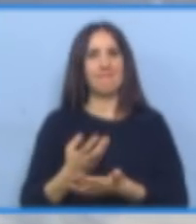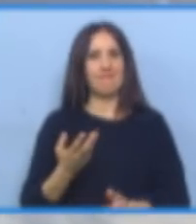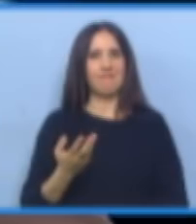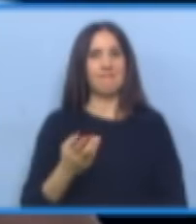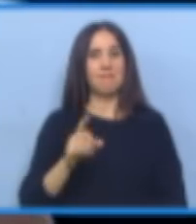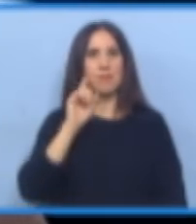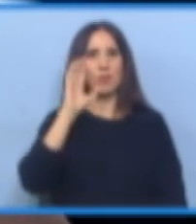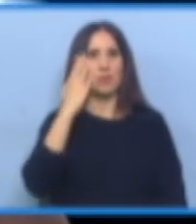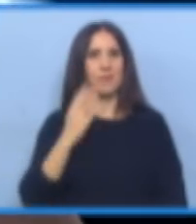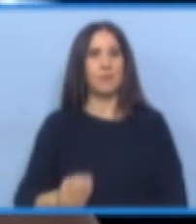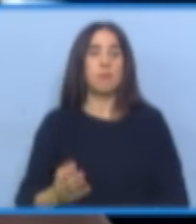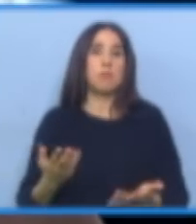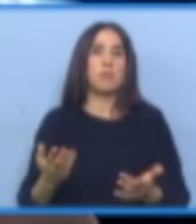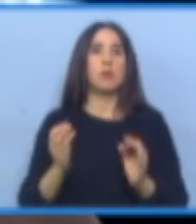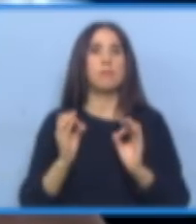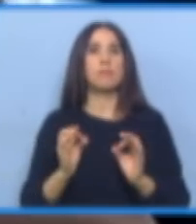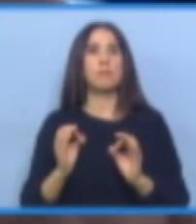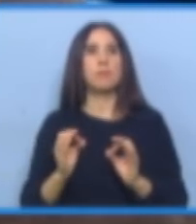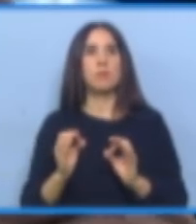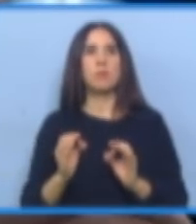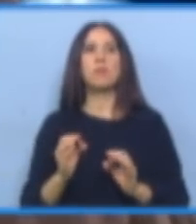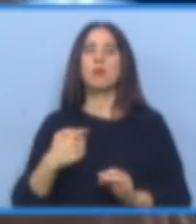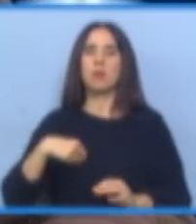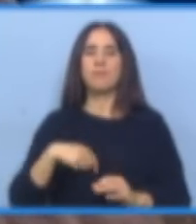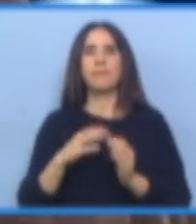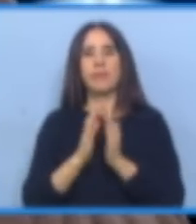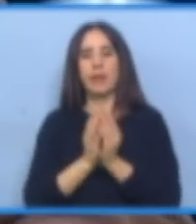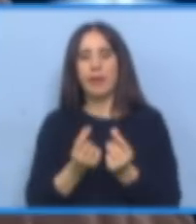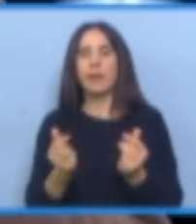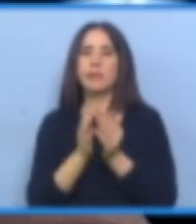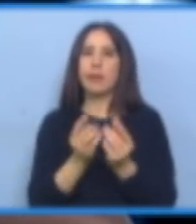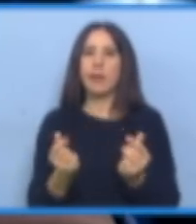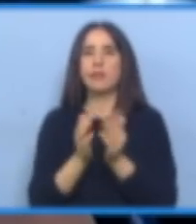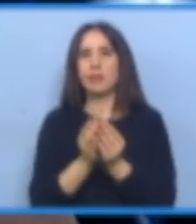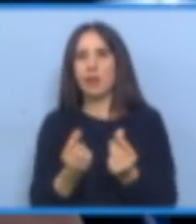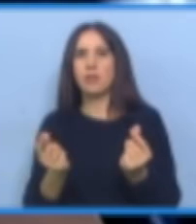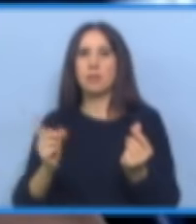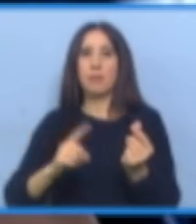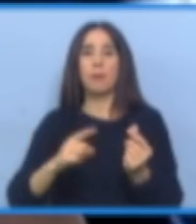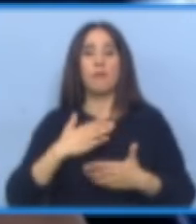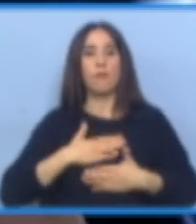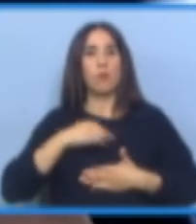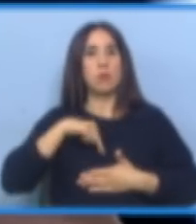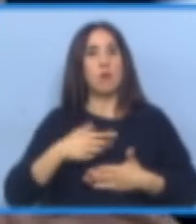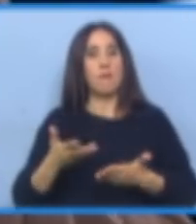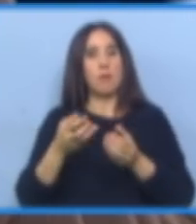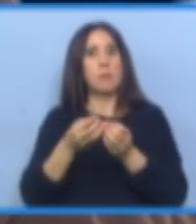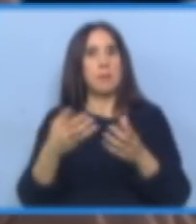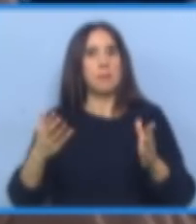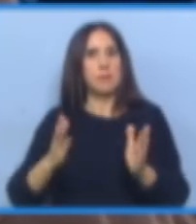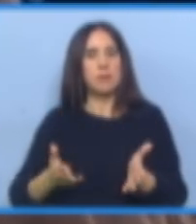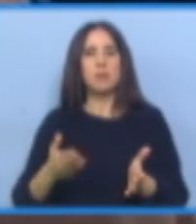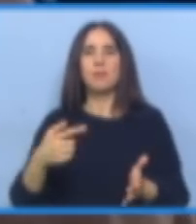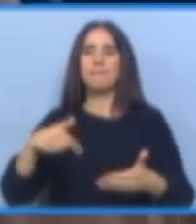Isso acho que é muito importante. Agora, nada disso tira que a gente reze por vocações, porque precisamos, e isso também